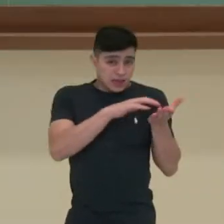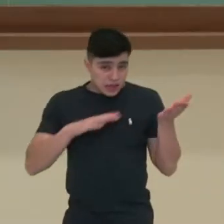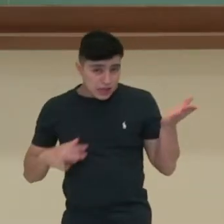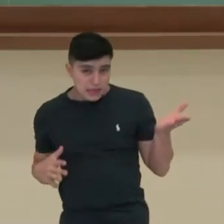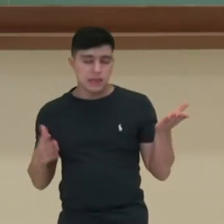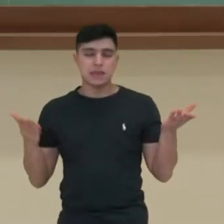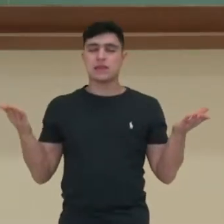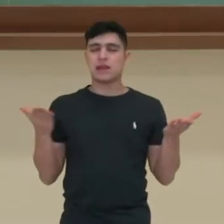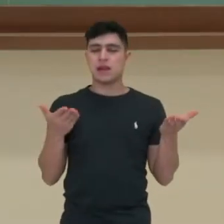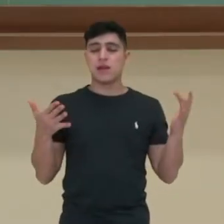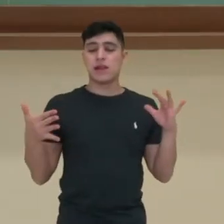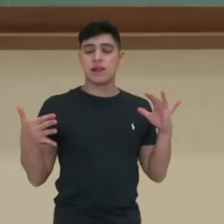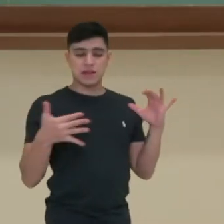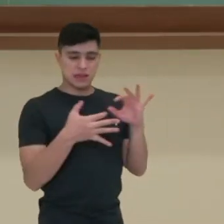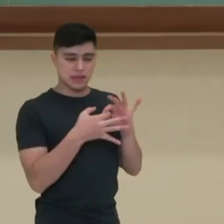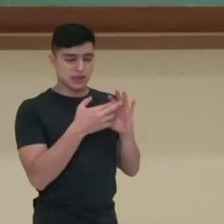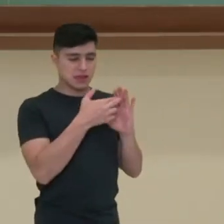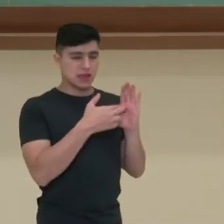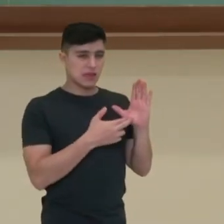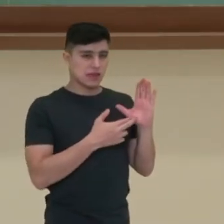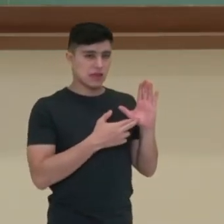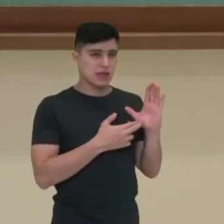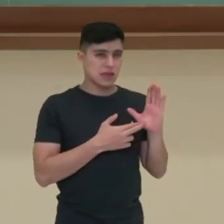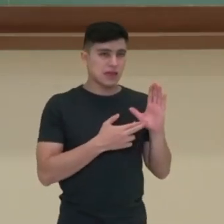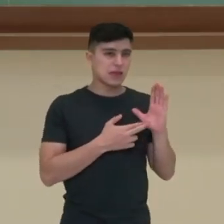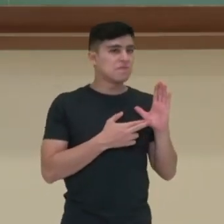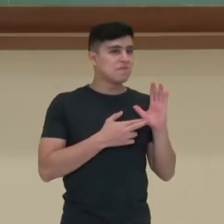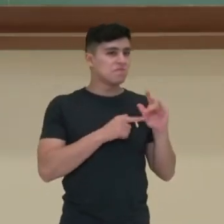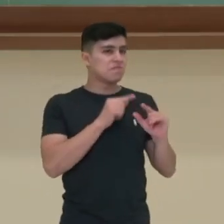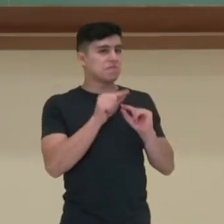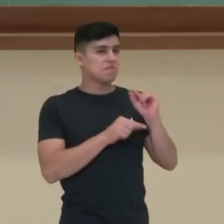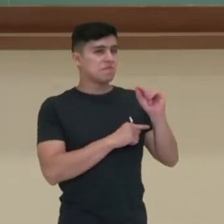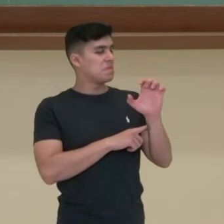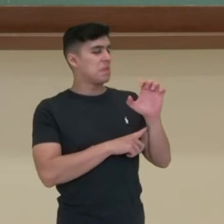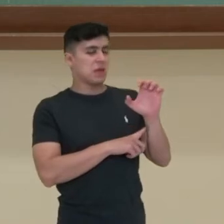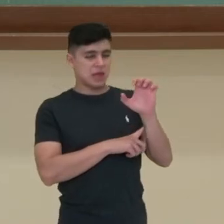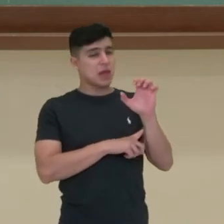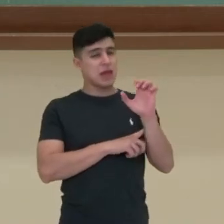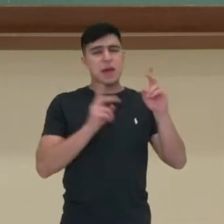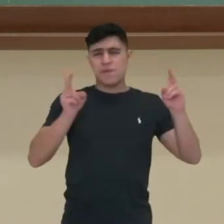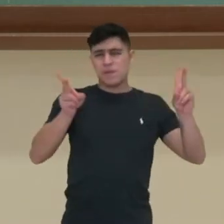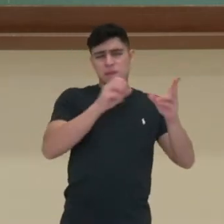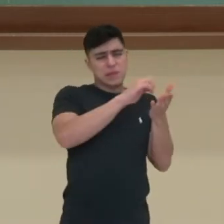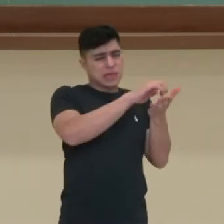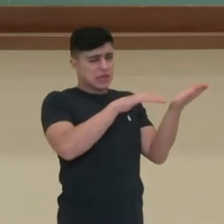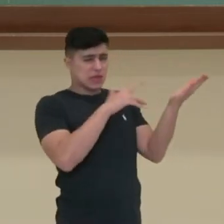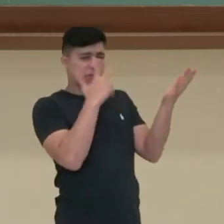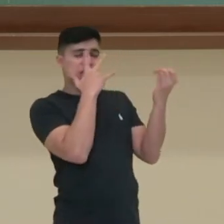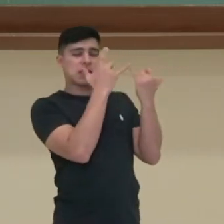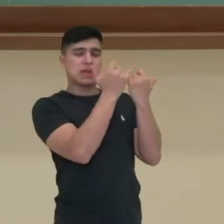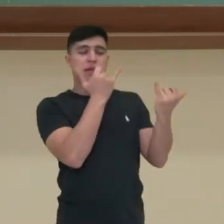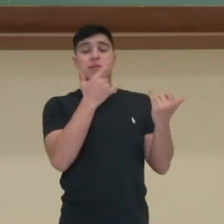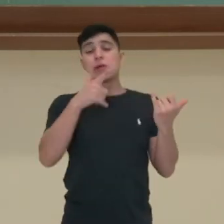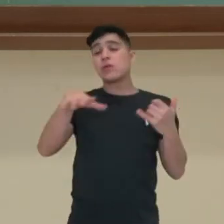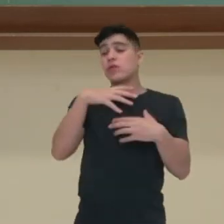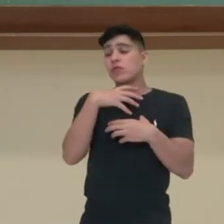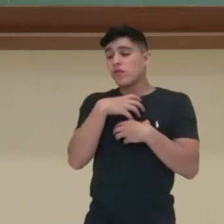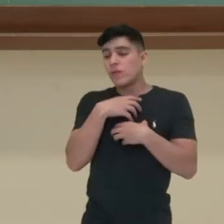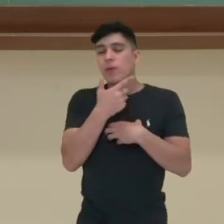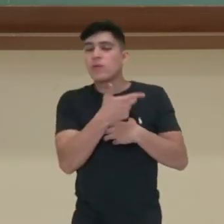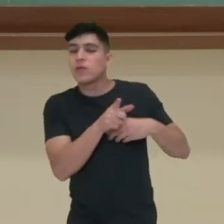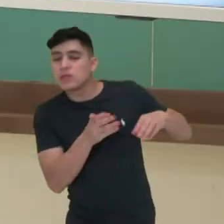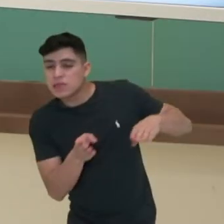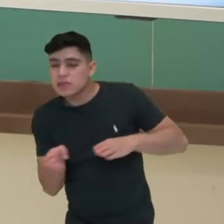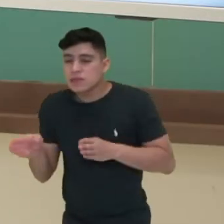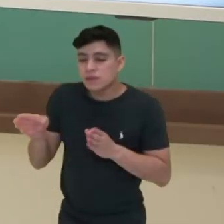com a aplicação da regra do E, isso daí também é importante, tá? É uma outra forma de você fazer o mesmo exercício. Então vamos resolver o mesmo exercício